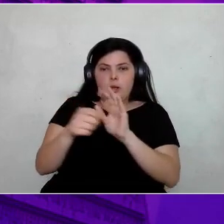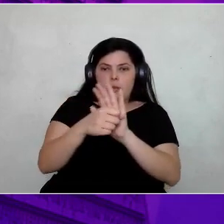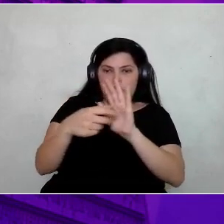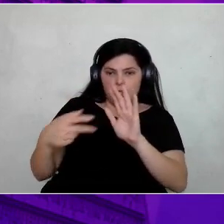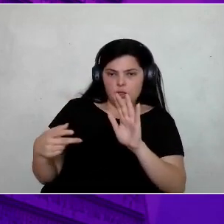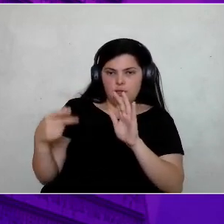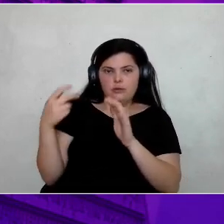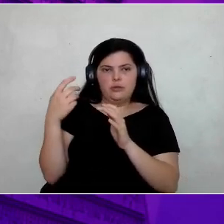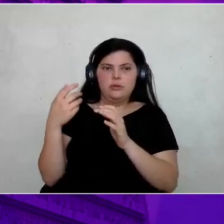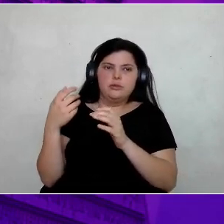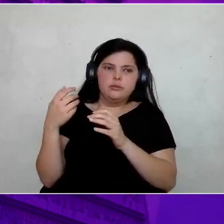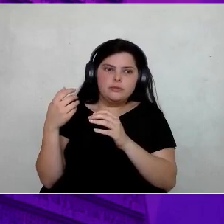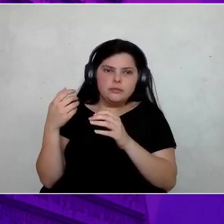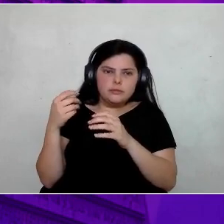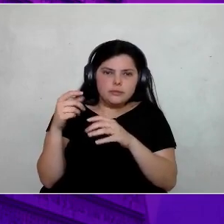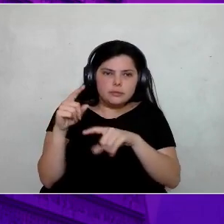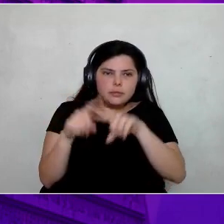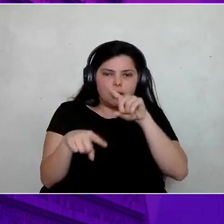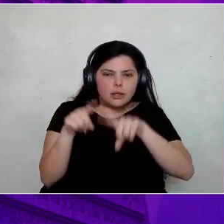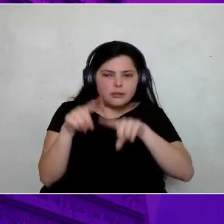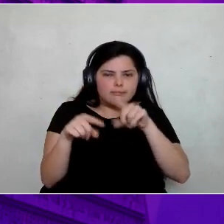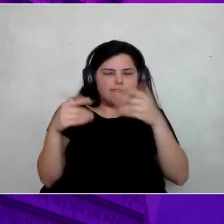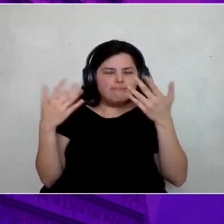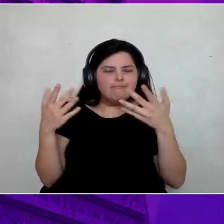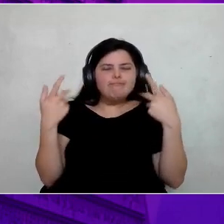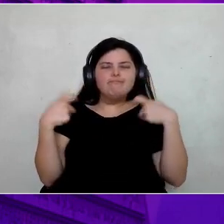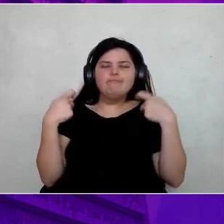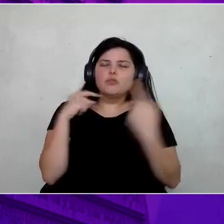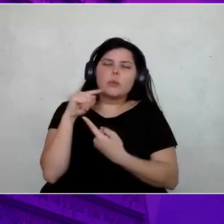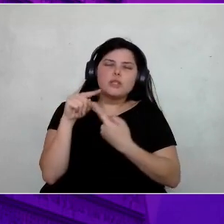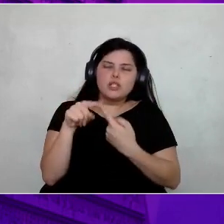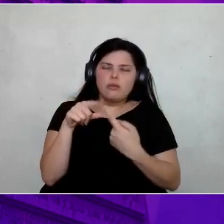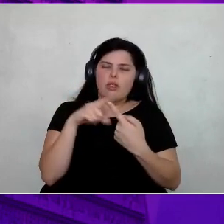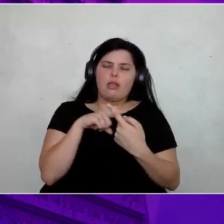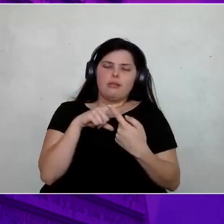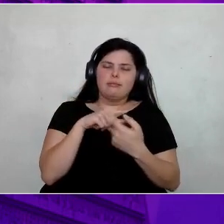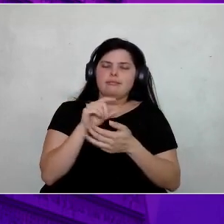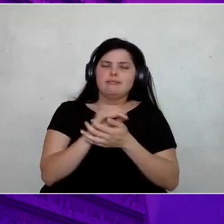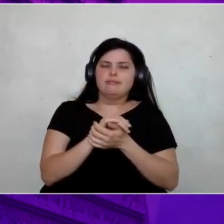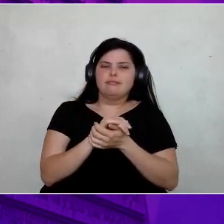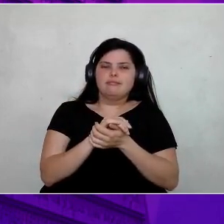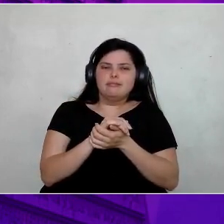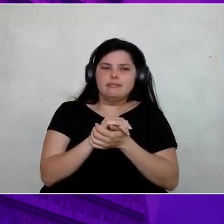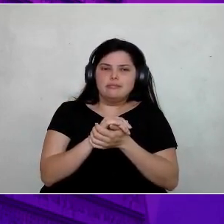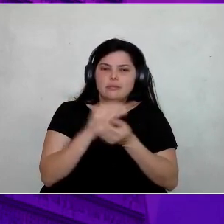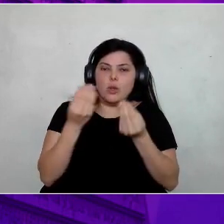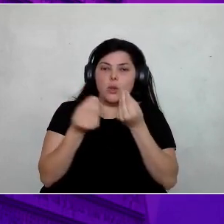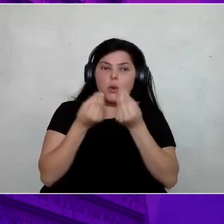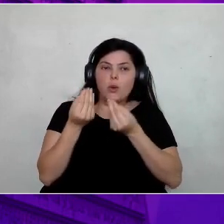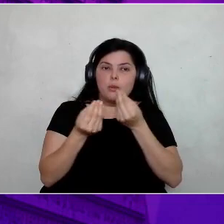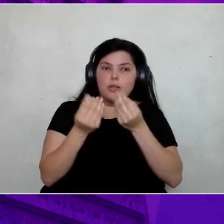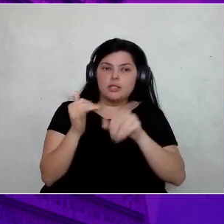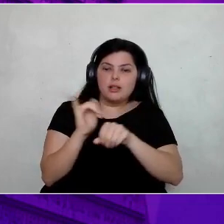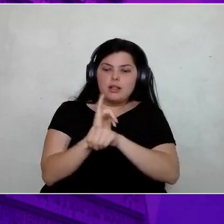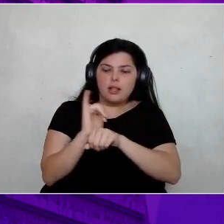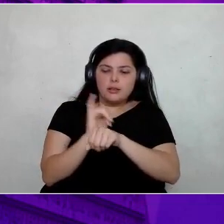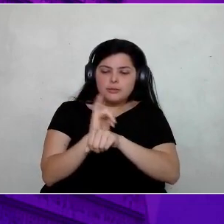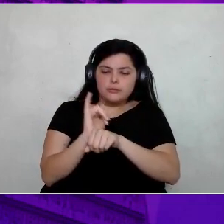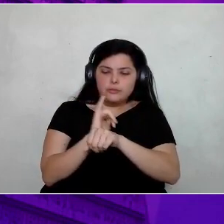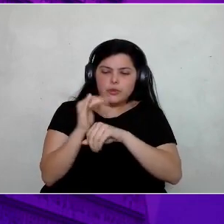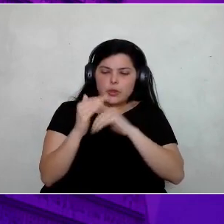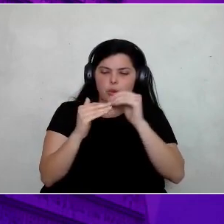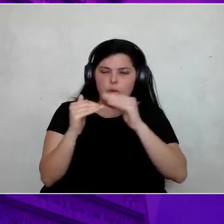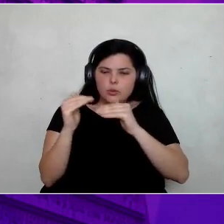os dispositivos. Então, a gente tem ali um objetivo final. E no meio de tudo isso, né, a gente tem que construir o que a gente chama